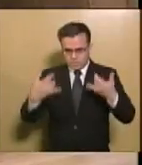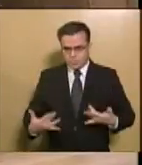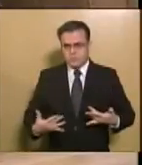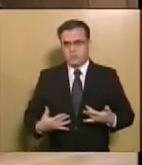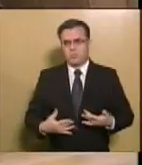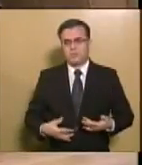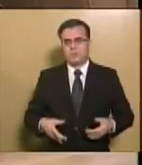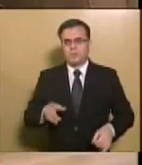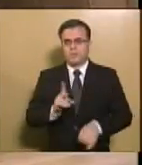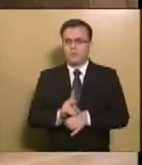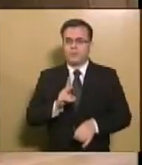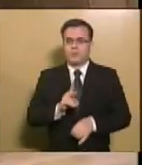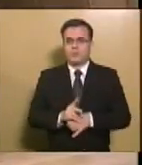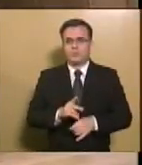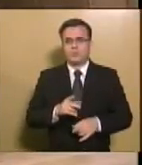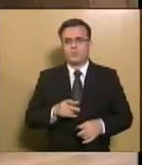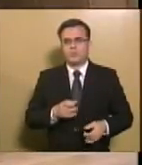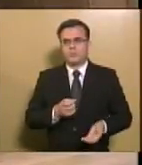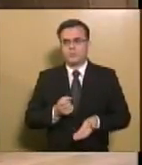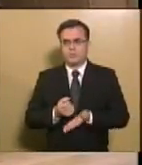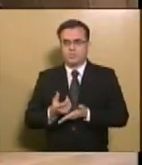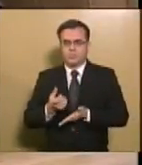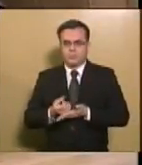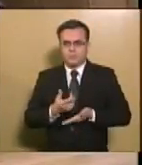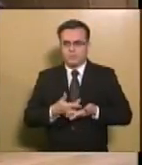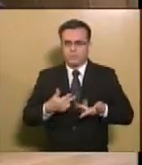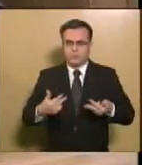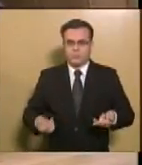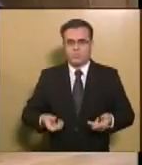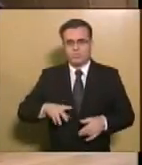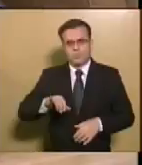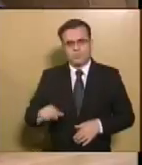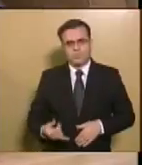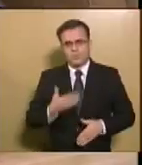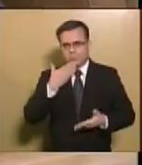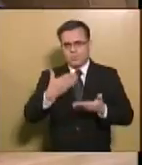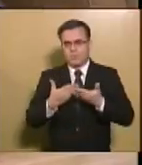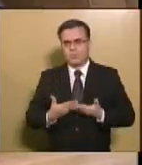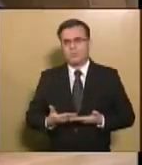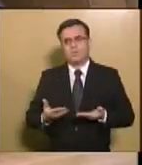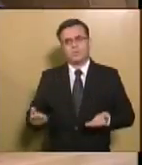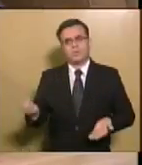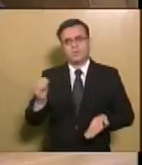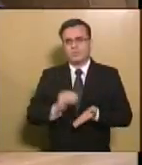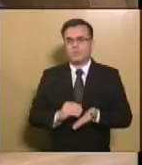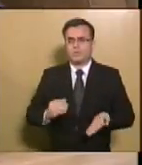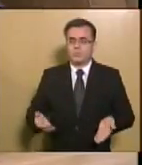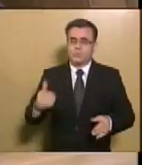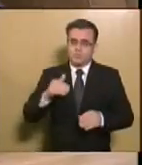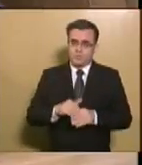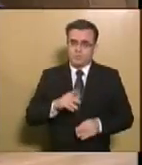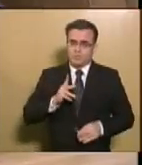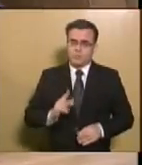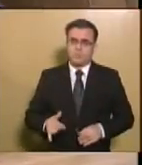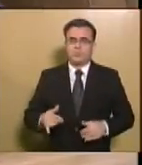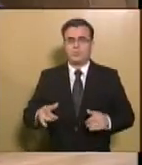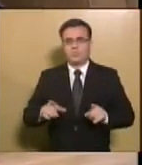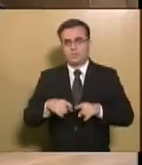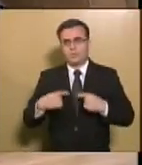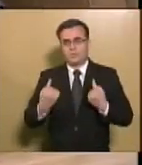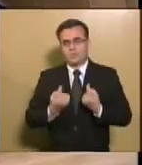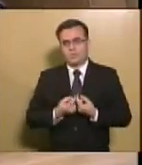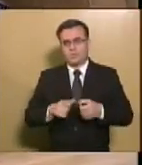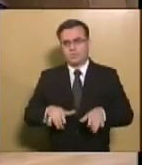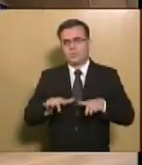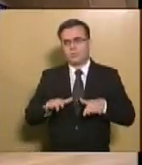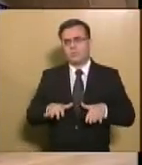consumidor. Infelizmente, até agora não saiu. Aproveito o requerimento de nossa autoria para que aconteça uma audiência pública